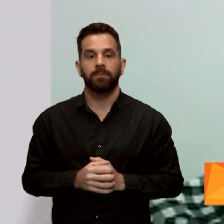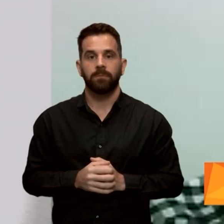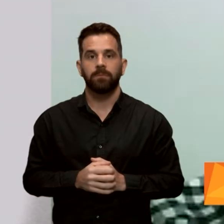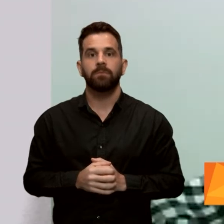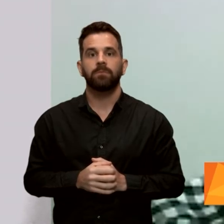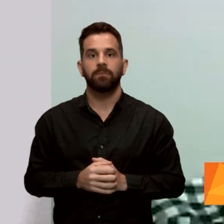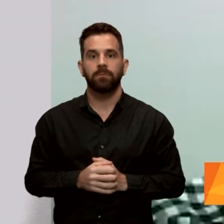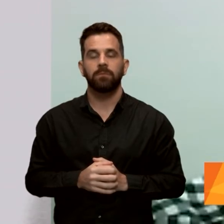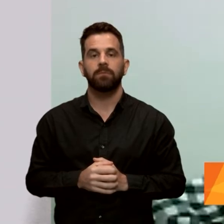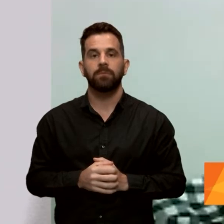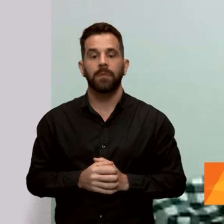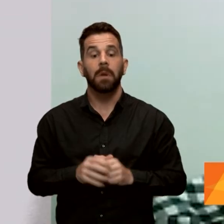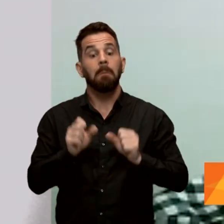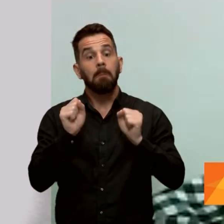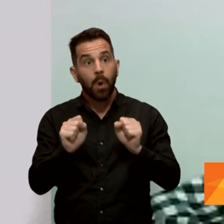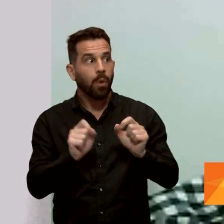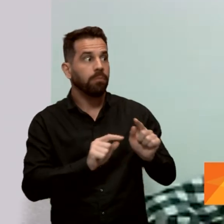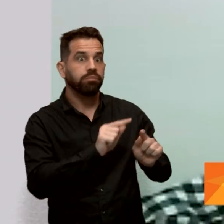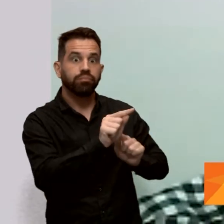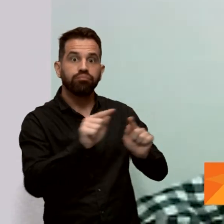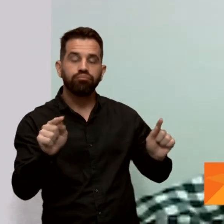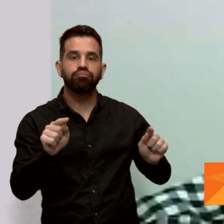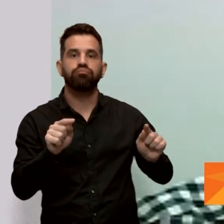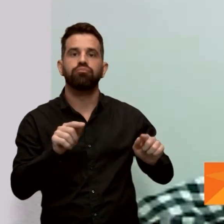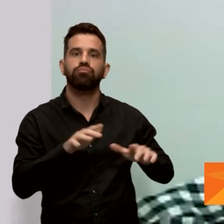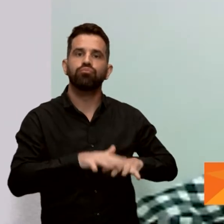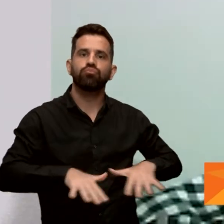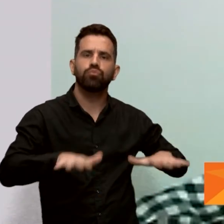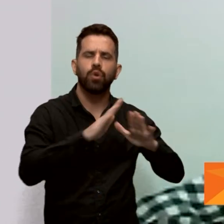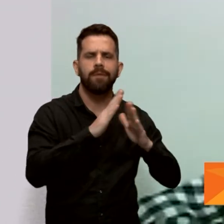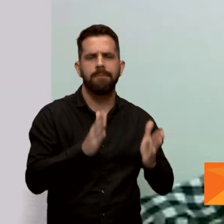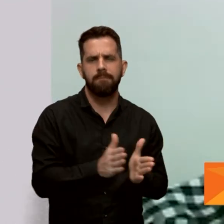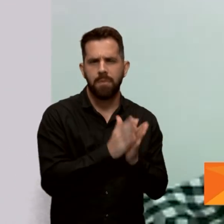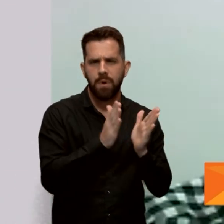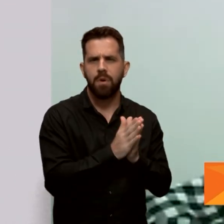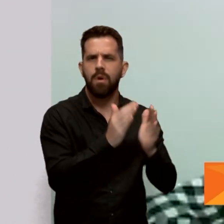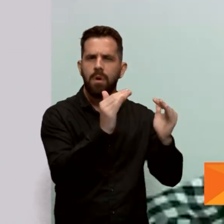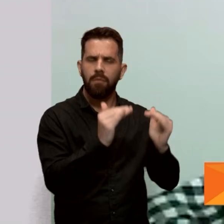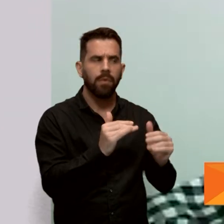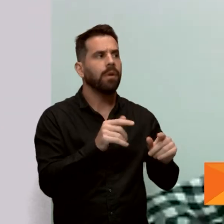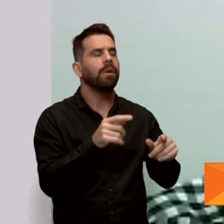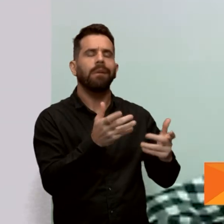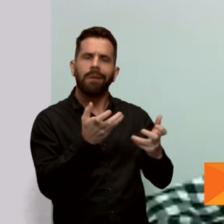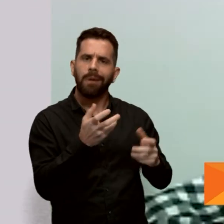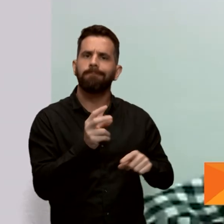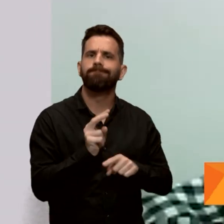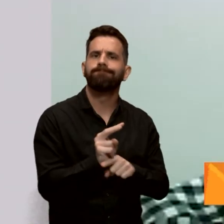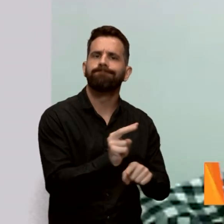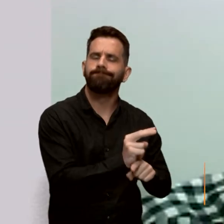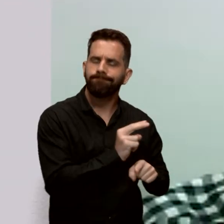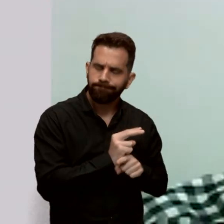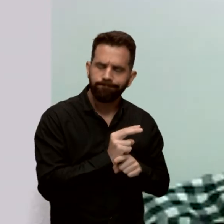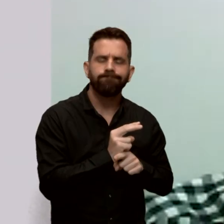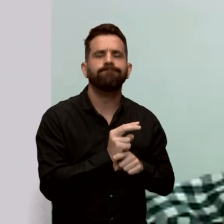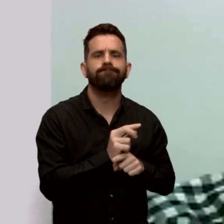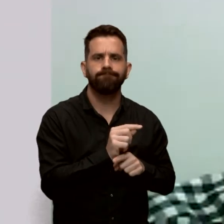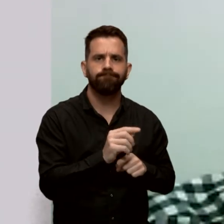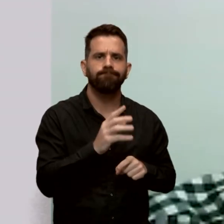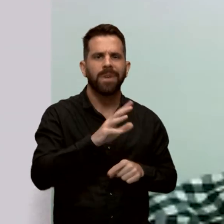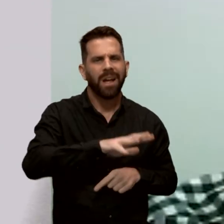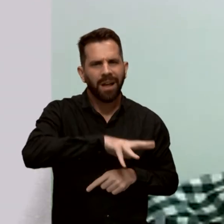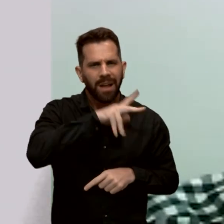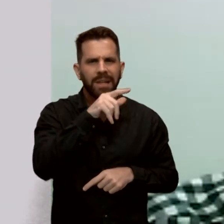mais carente, que tem o objetivo de proteger, de cuidar dos seus animais, pensando